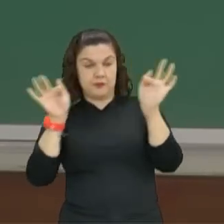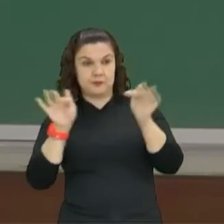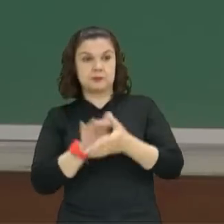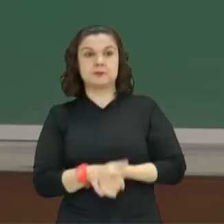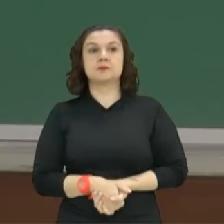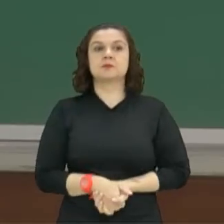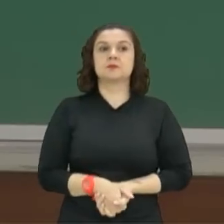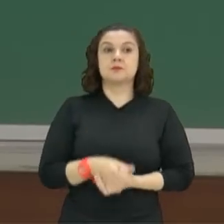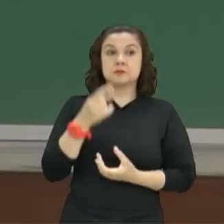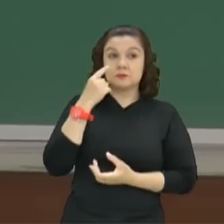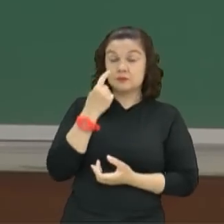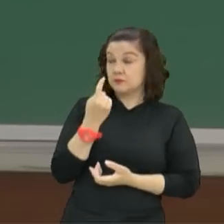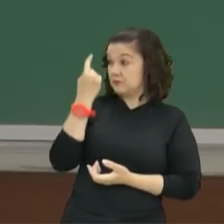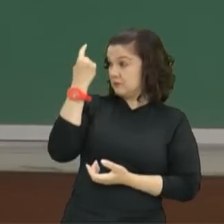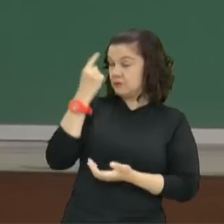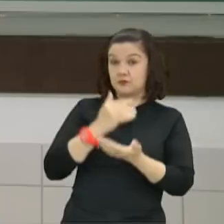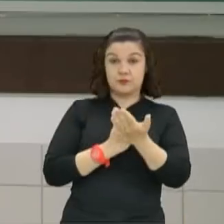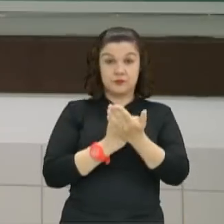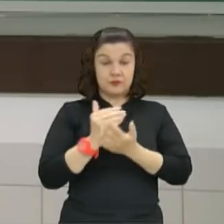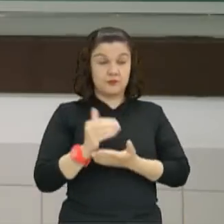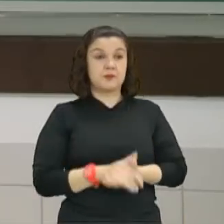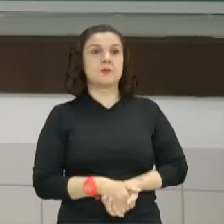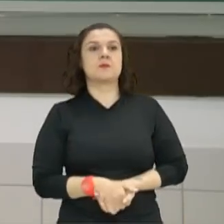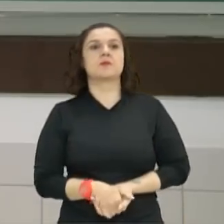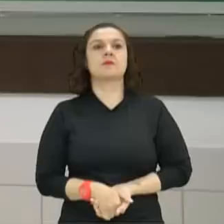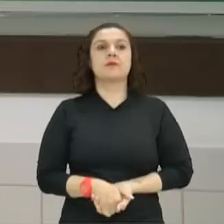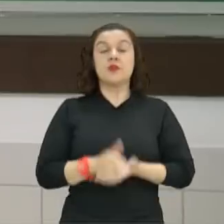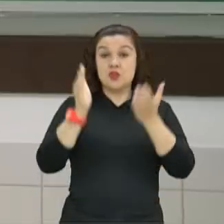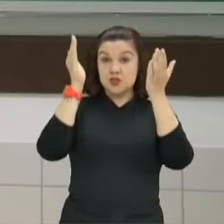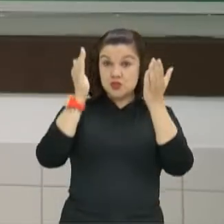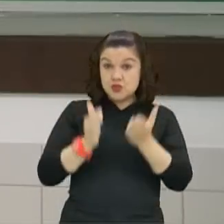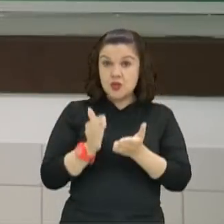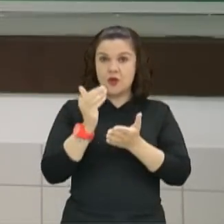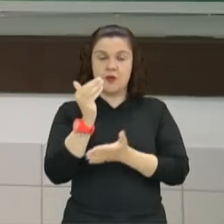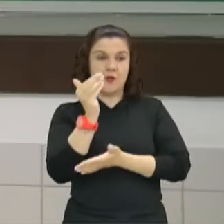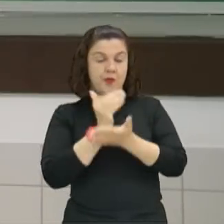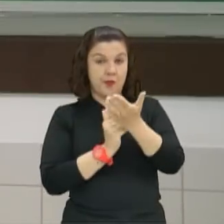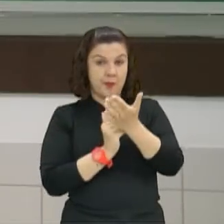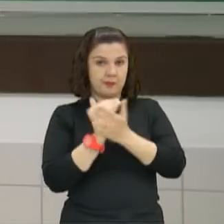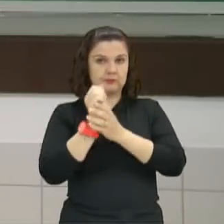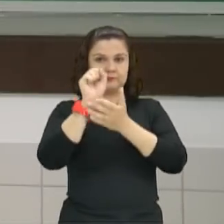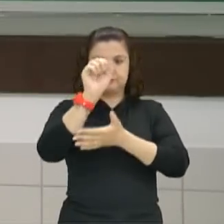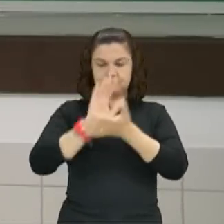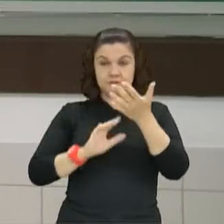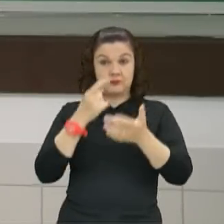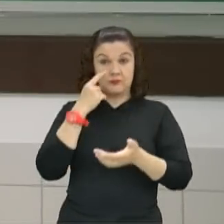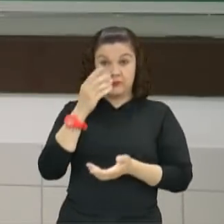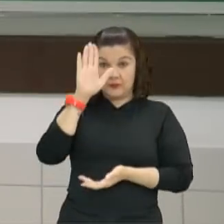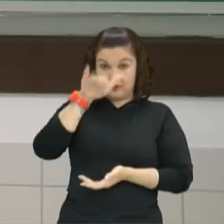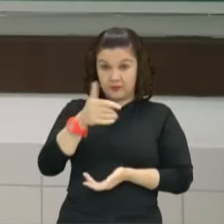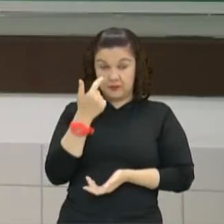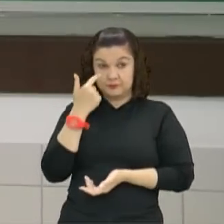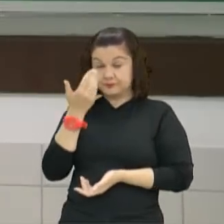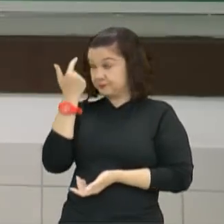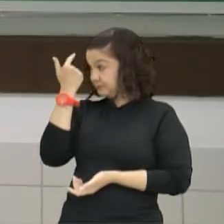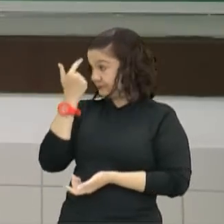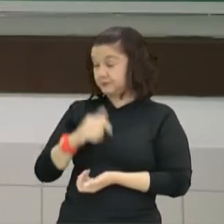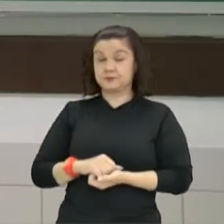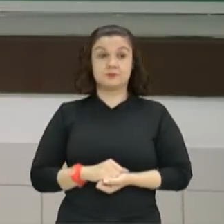Legal? Então, olha só, começamos aqui agora já com um exercício. Me acompanha aqui comigo, vem lá.